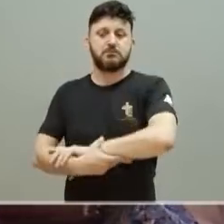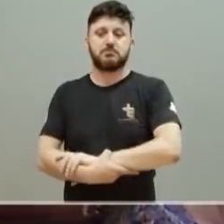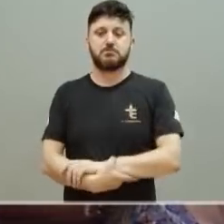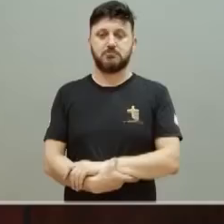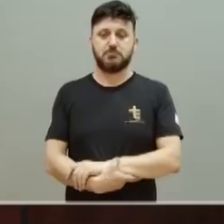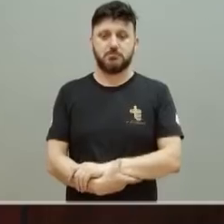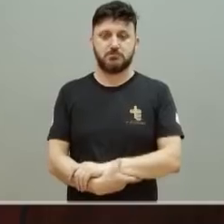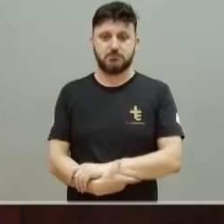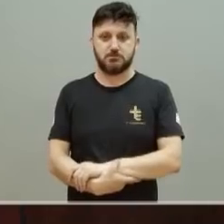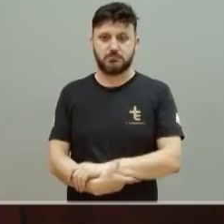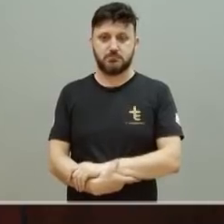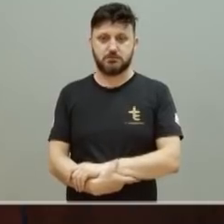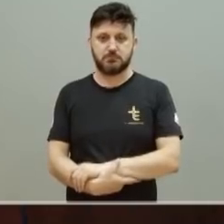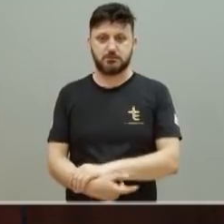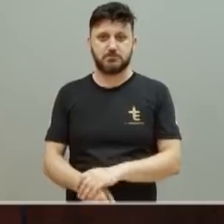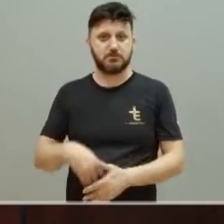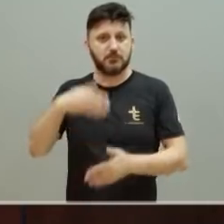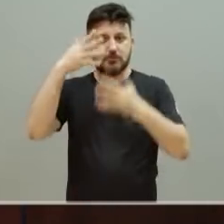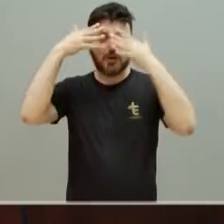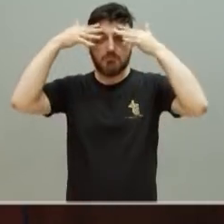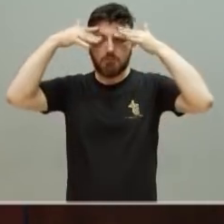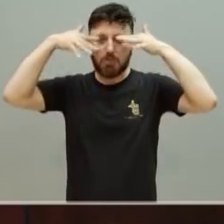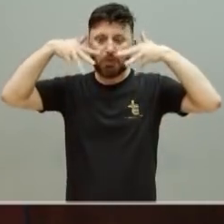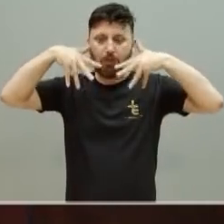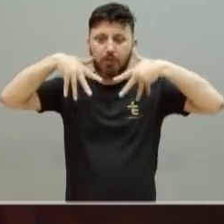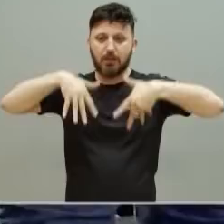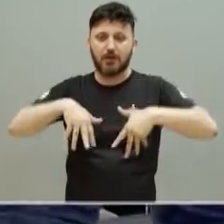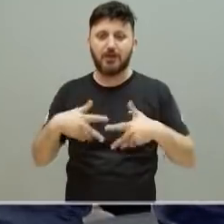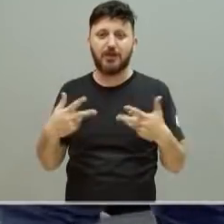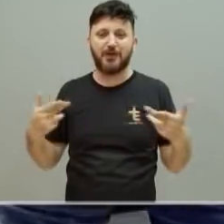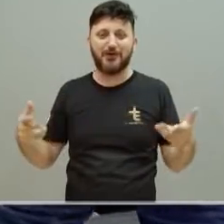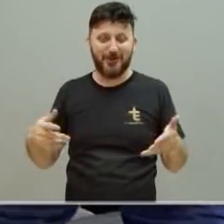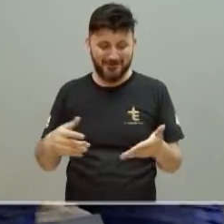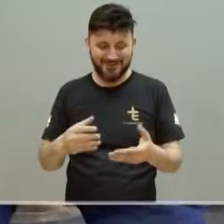Esse cabelo no sono igual tampa de marmita.